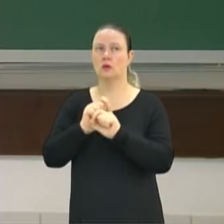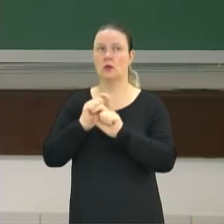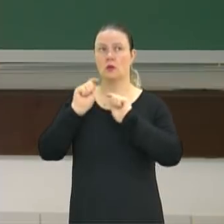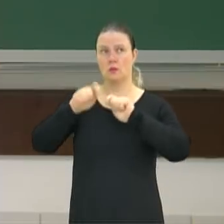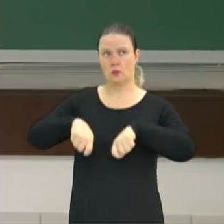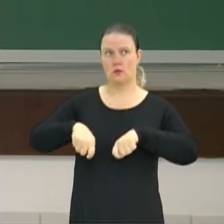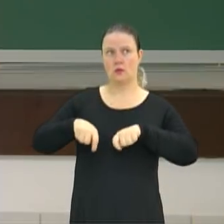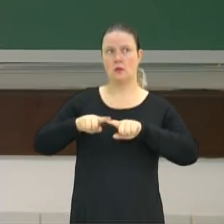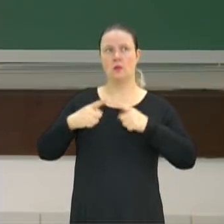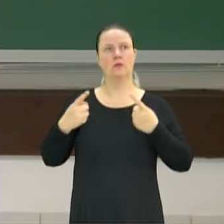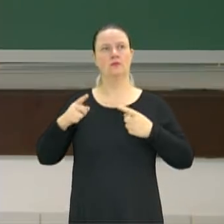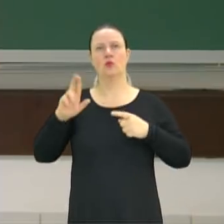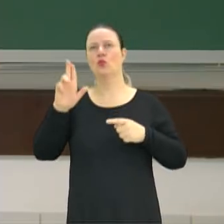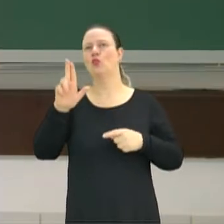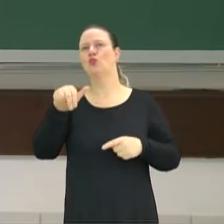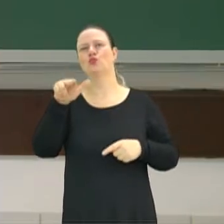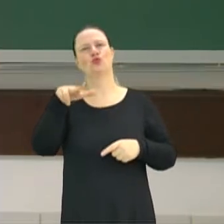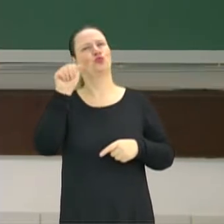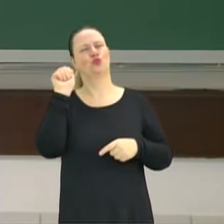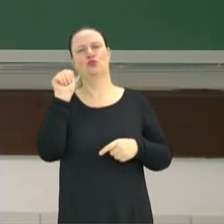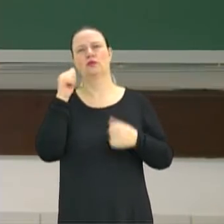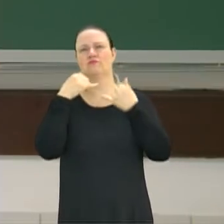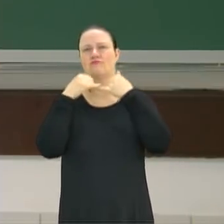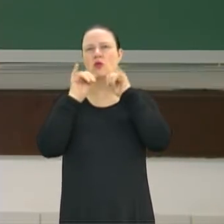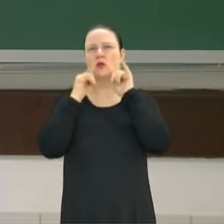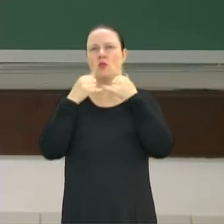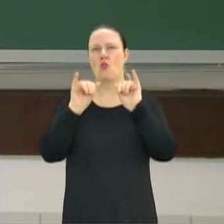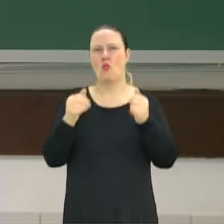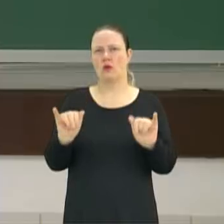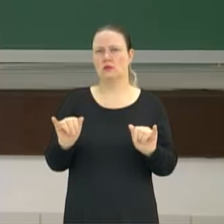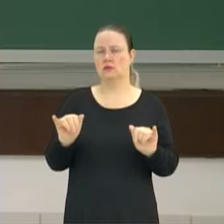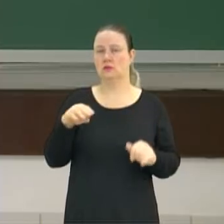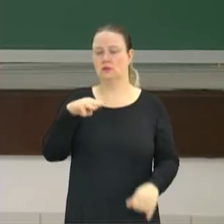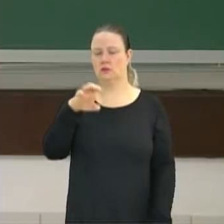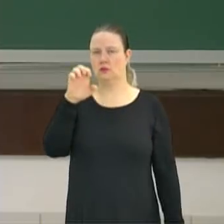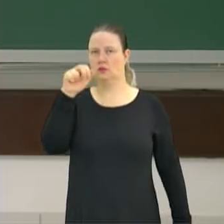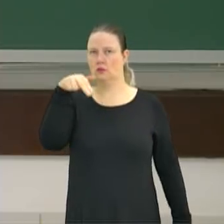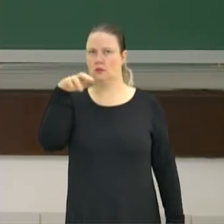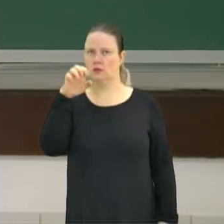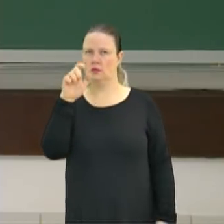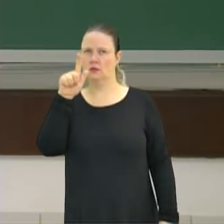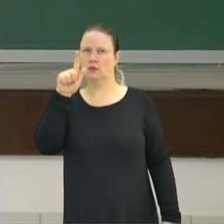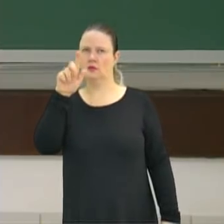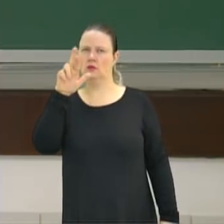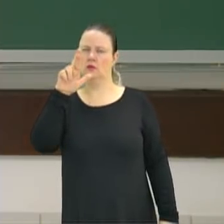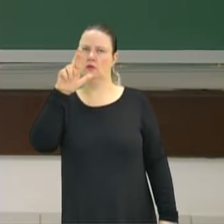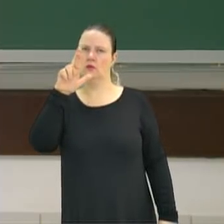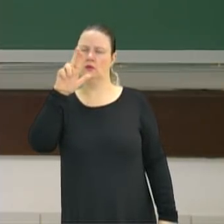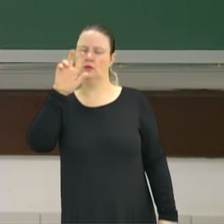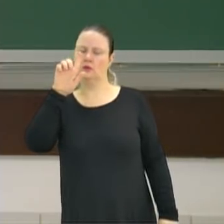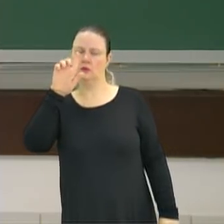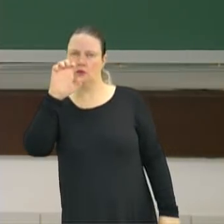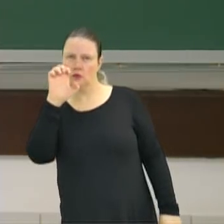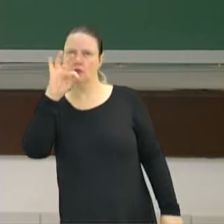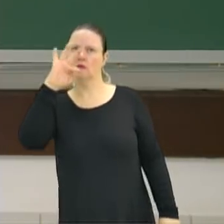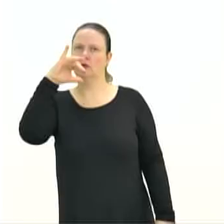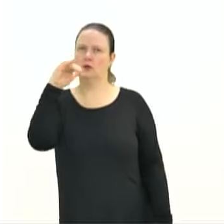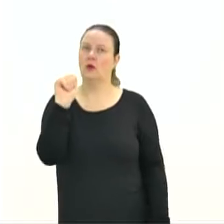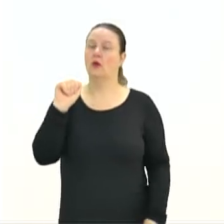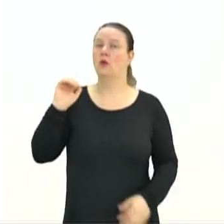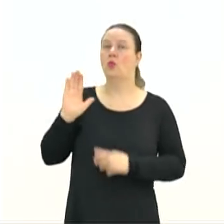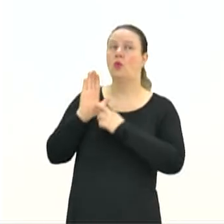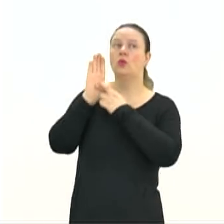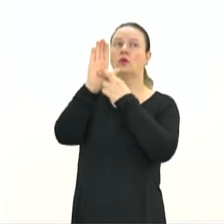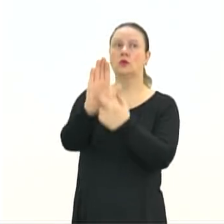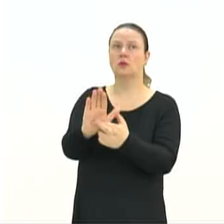mas nunca vai poder ser a energética. Por quê? Porque a energia ela diminui ao longo dos níveis tróficos. E quando eu estou representando assim,